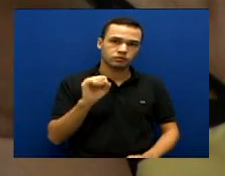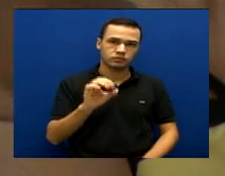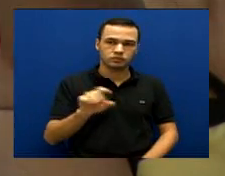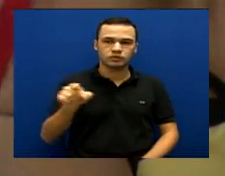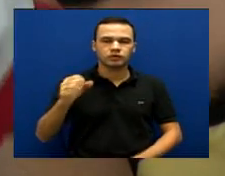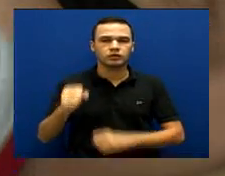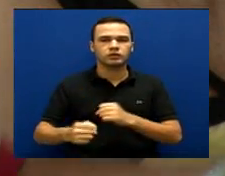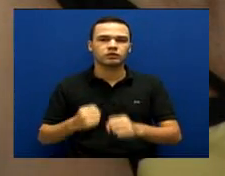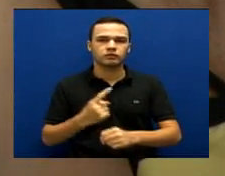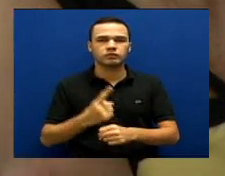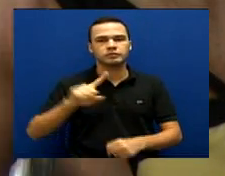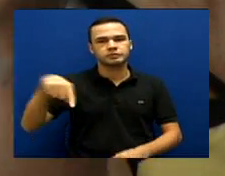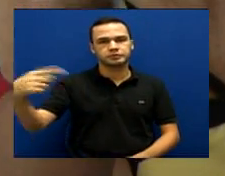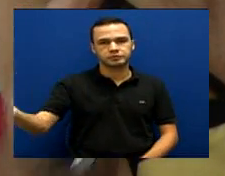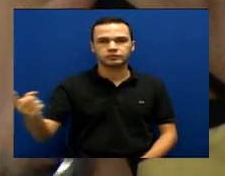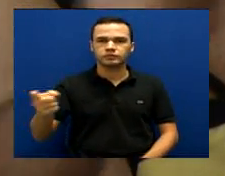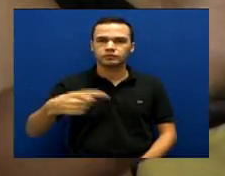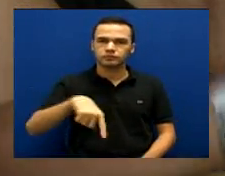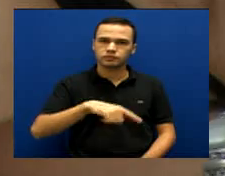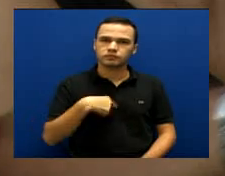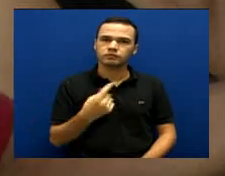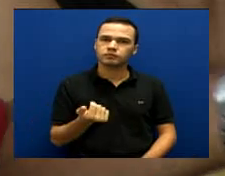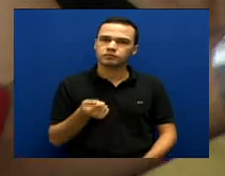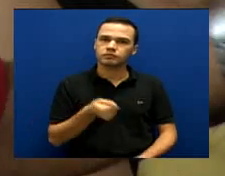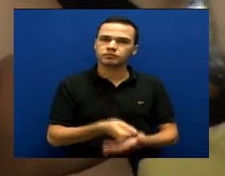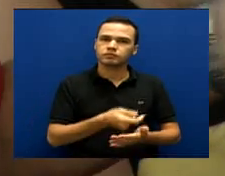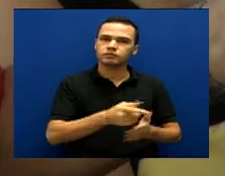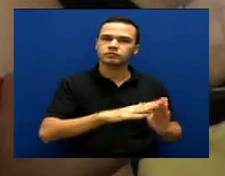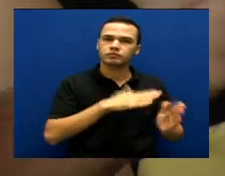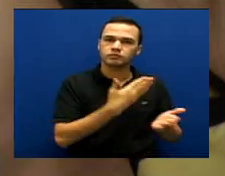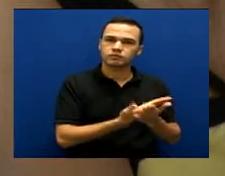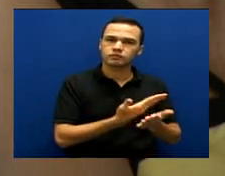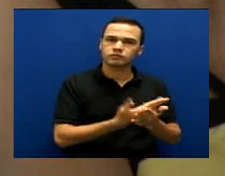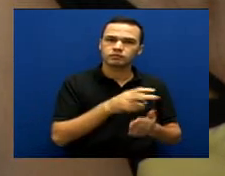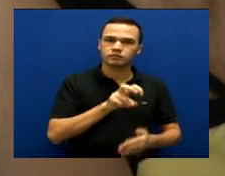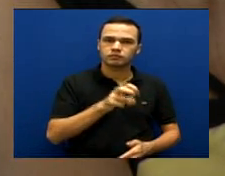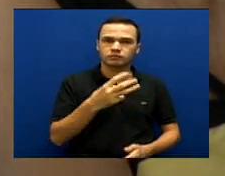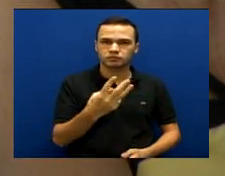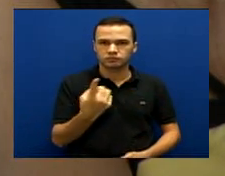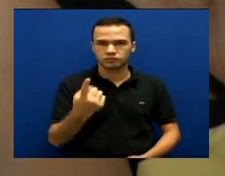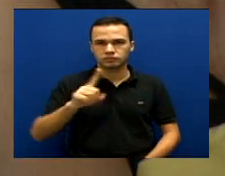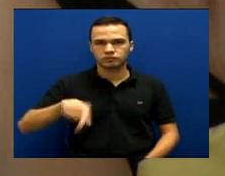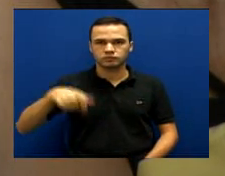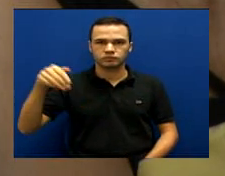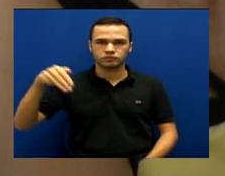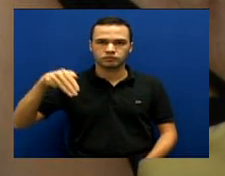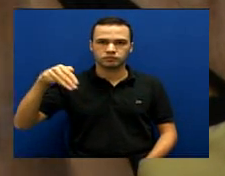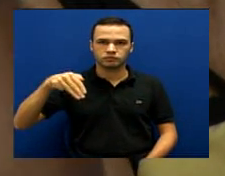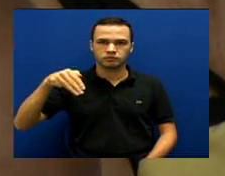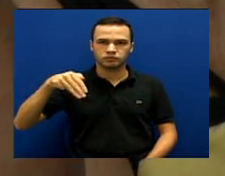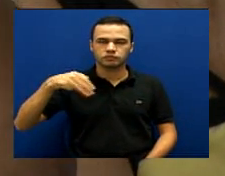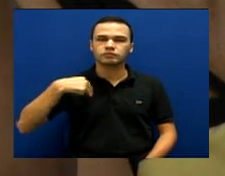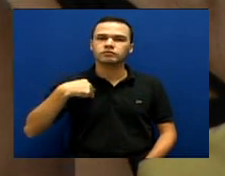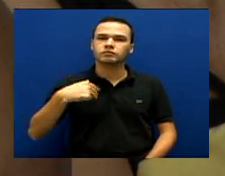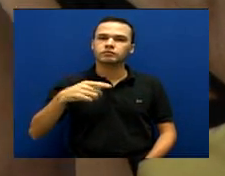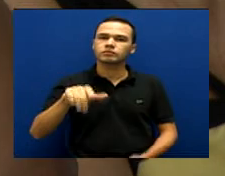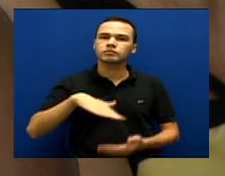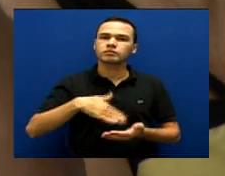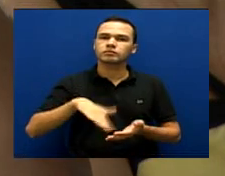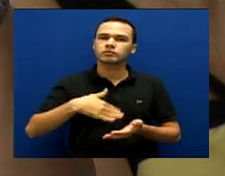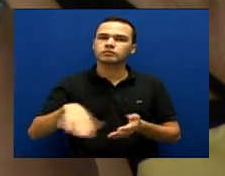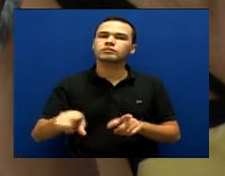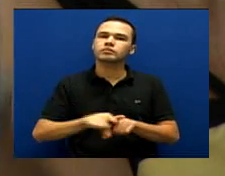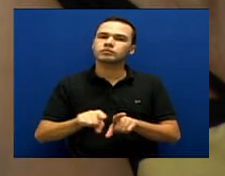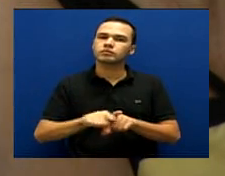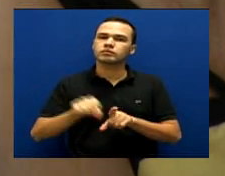2017 não sei como nós gastamos com educação 531 milhões e o secretário